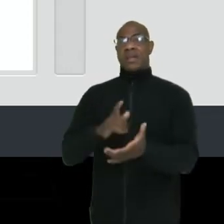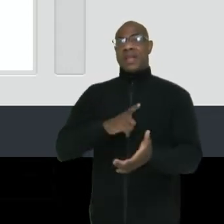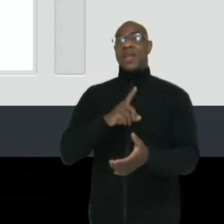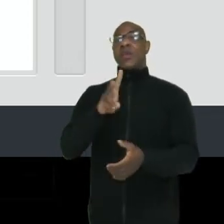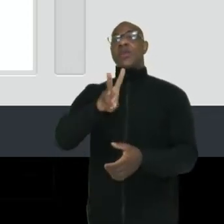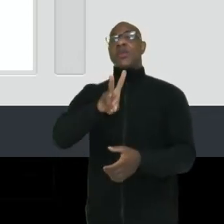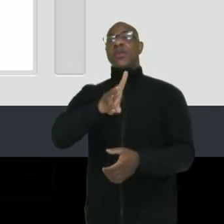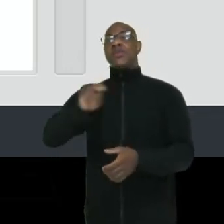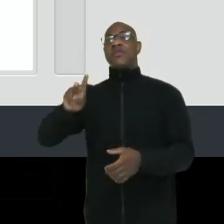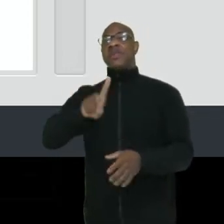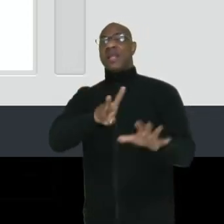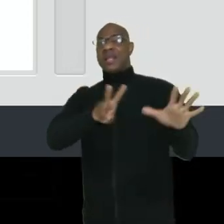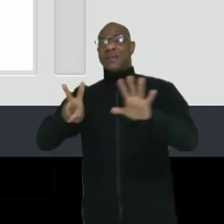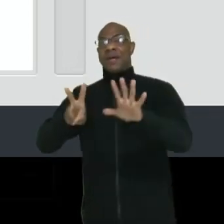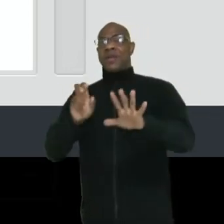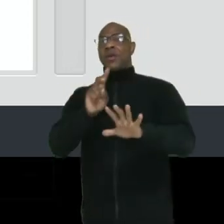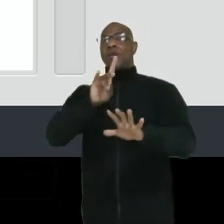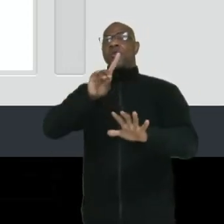da semana.